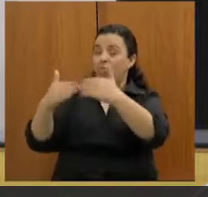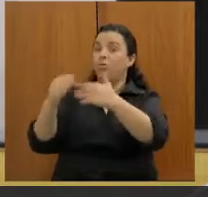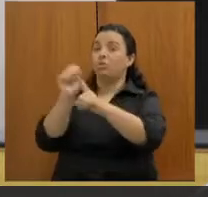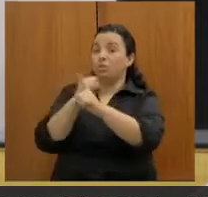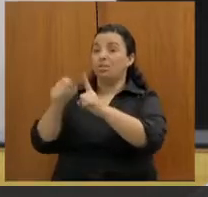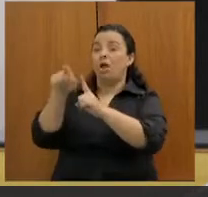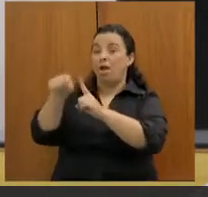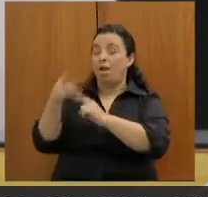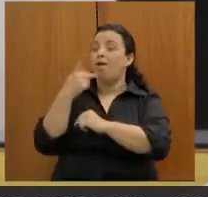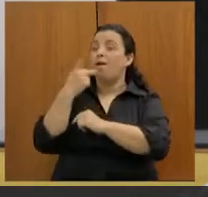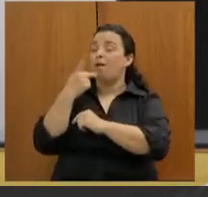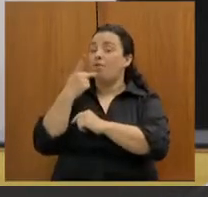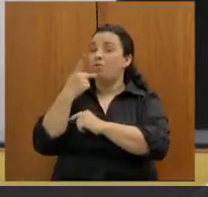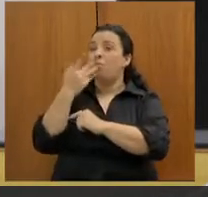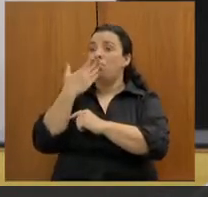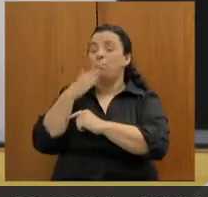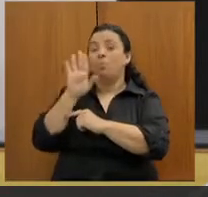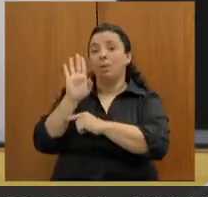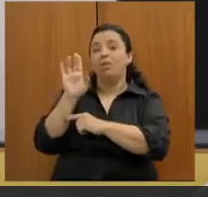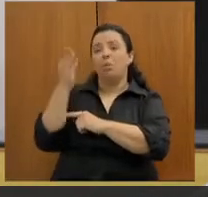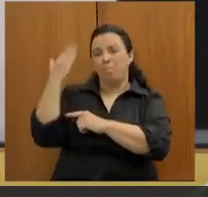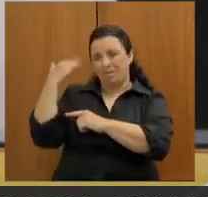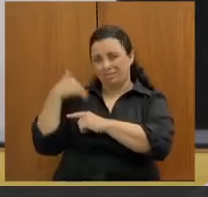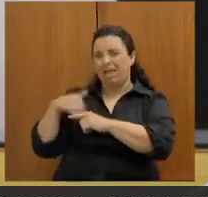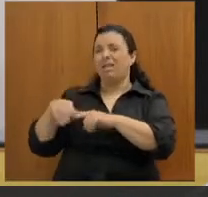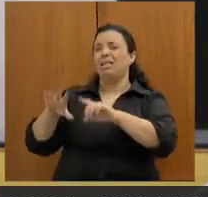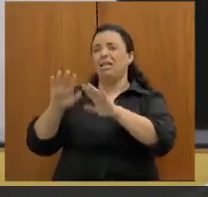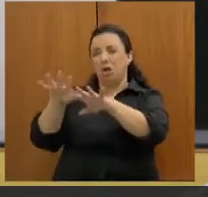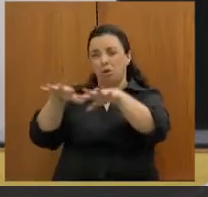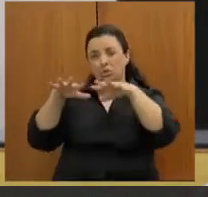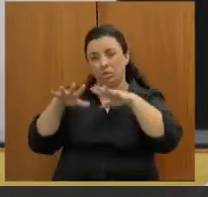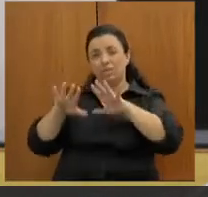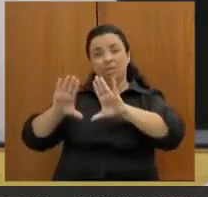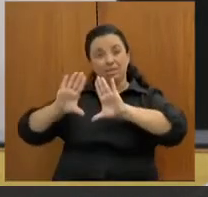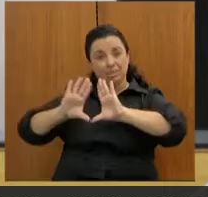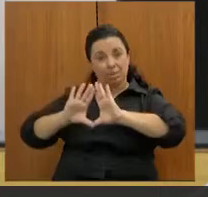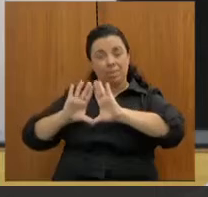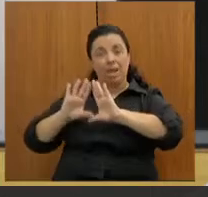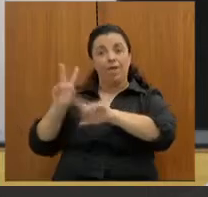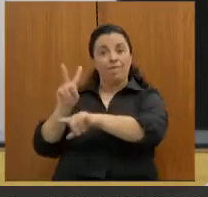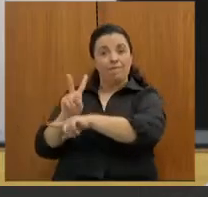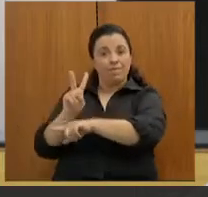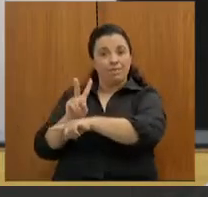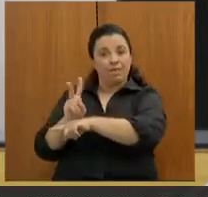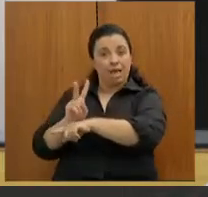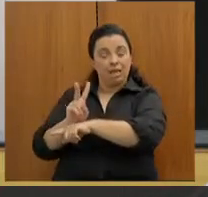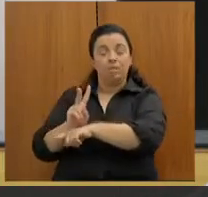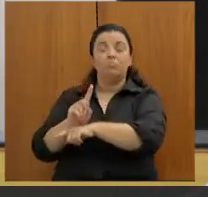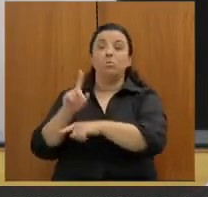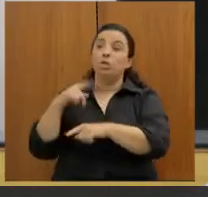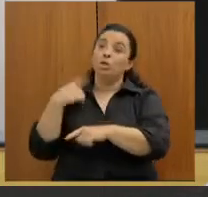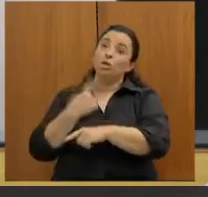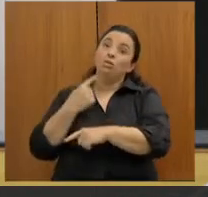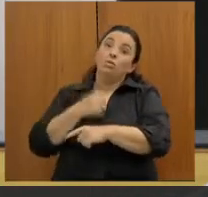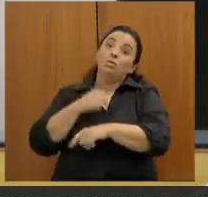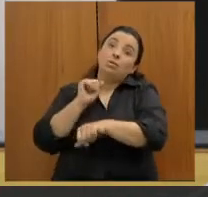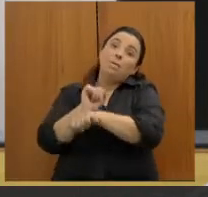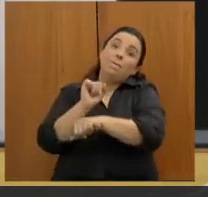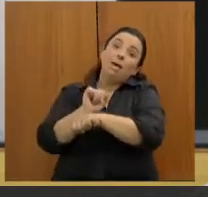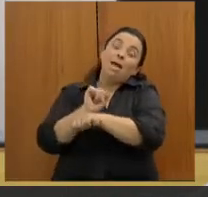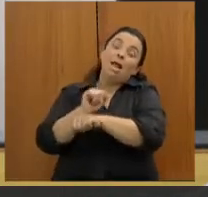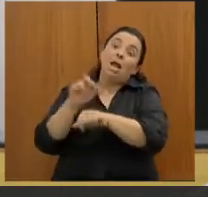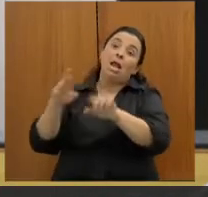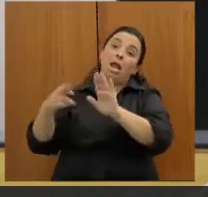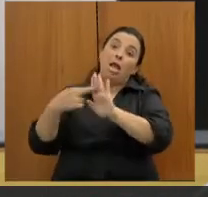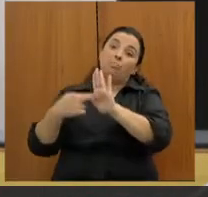oportunidade da audiência do Assembleia fiscaliza aqui e nós estamos aguardando a regulamentação desta lei